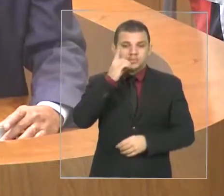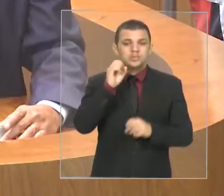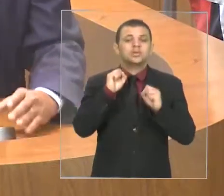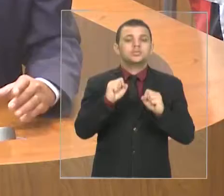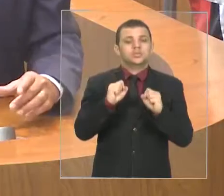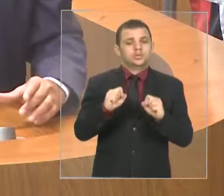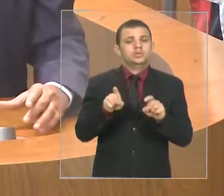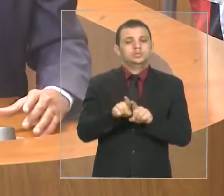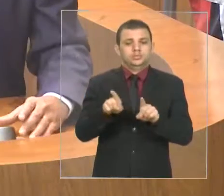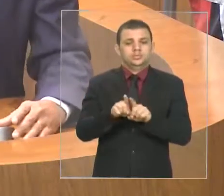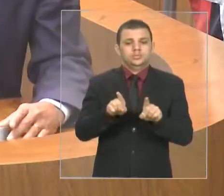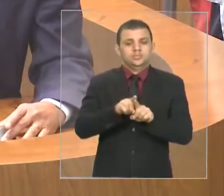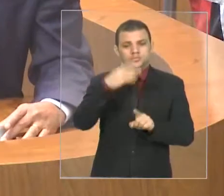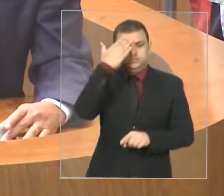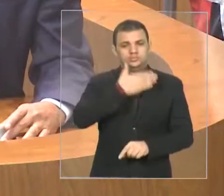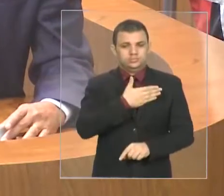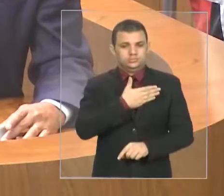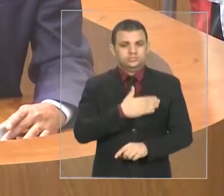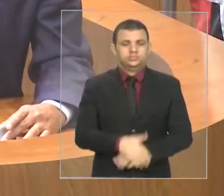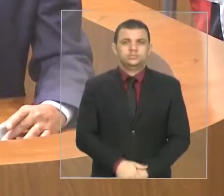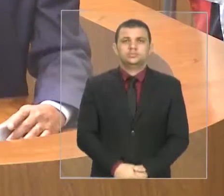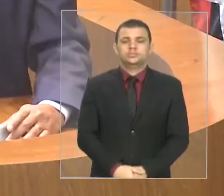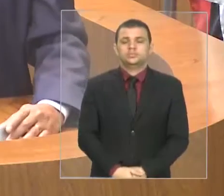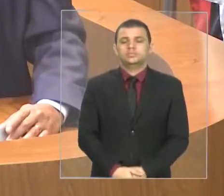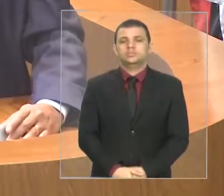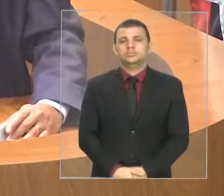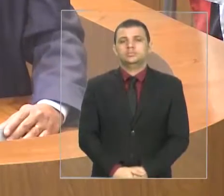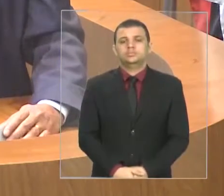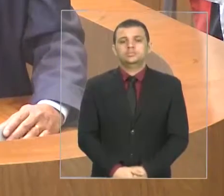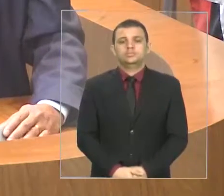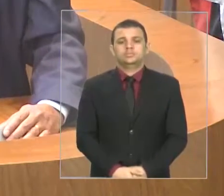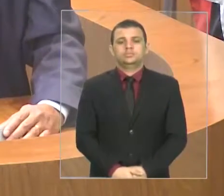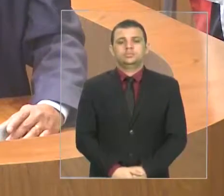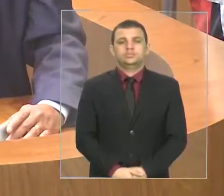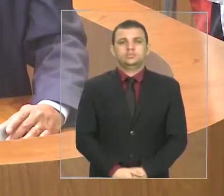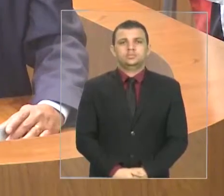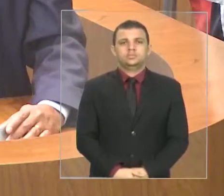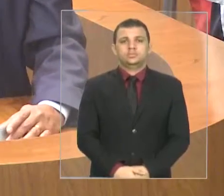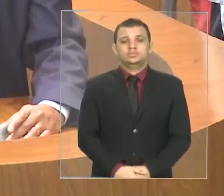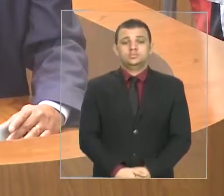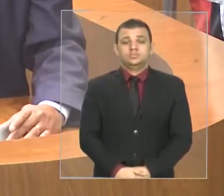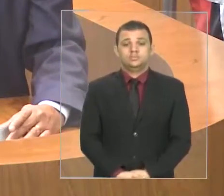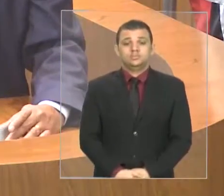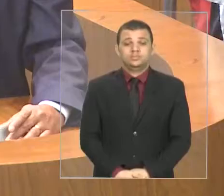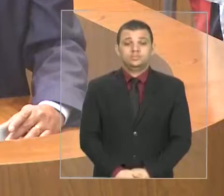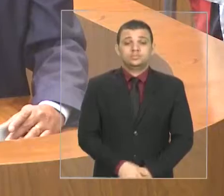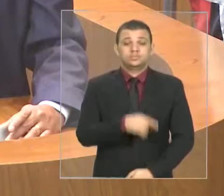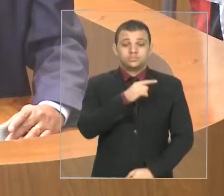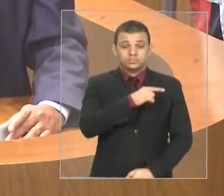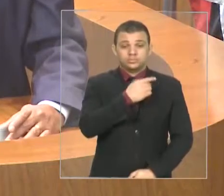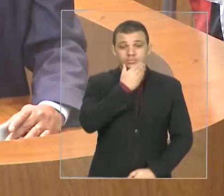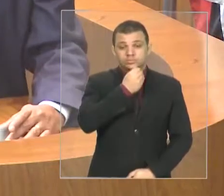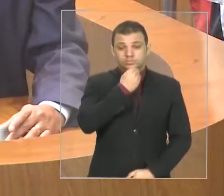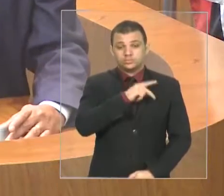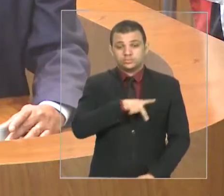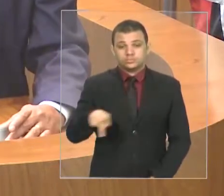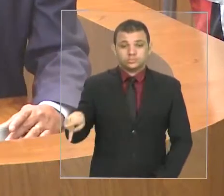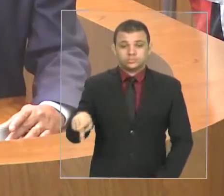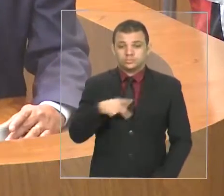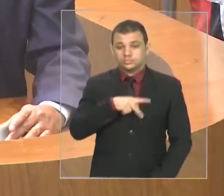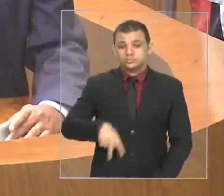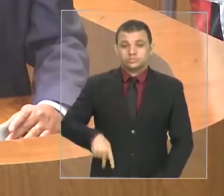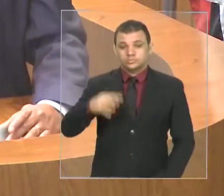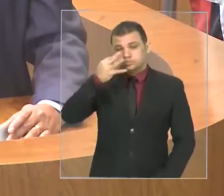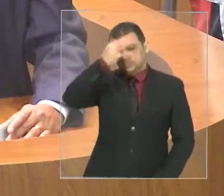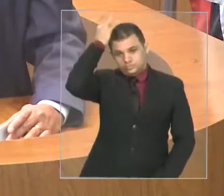possa valer. E aí, depois do afastamento, dos 180 dias, depois